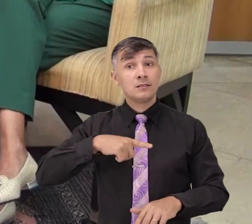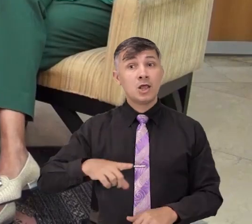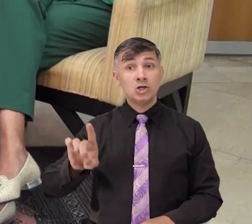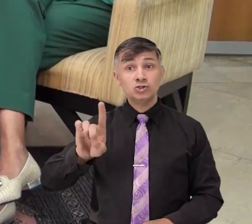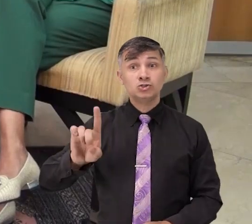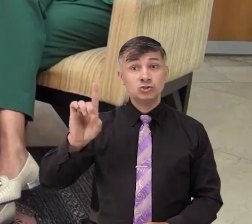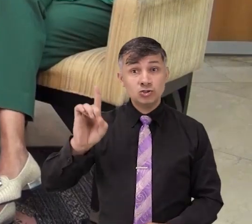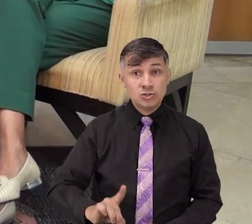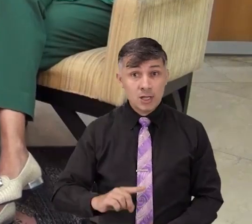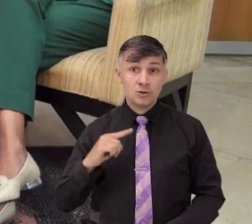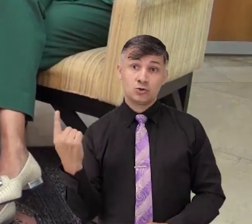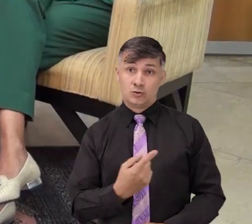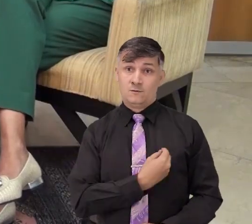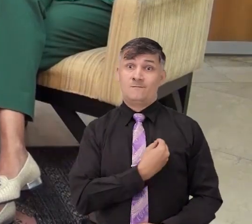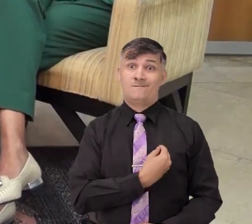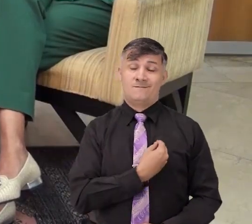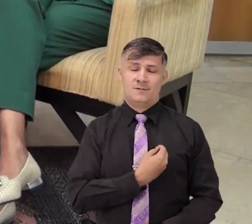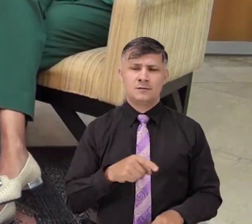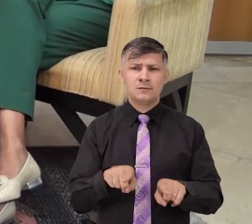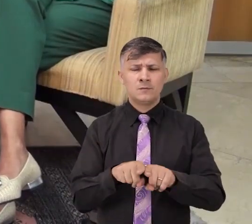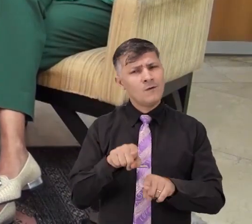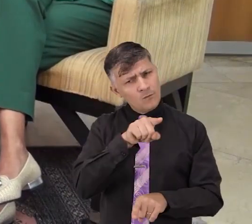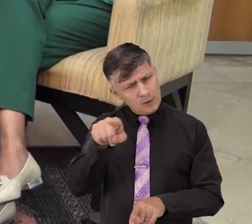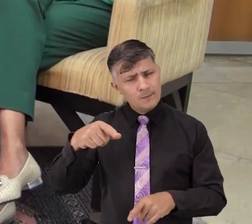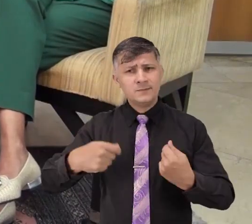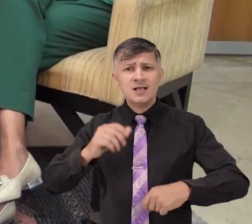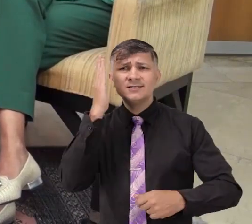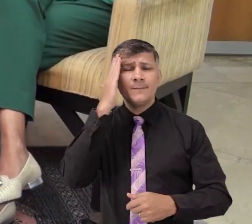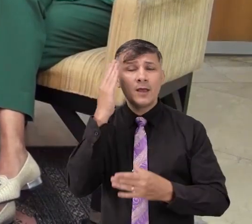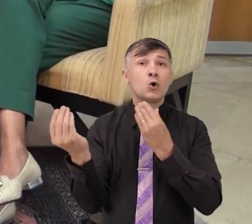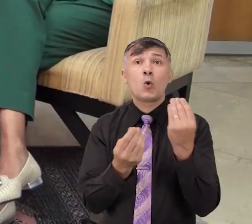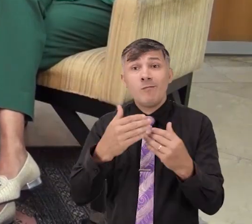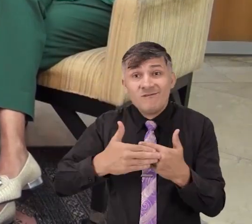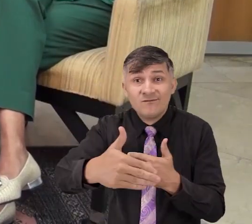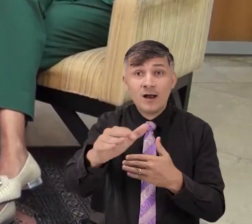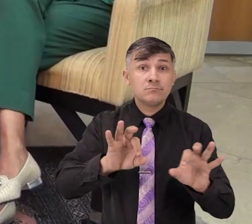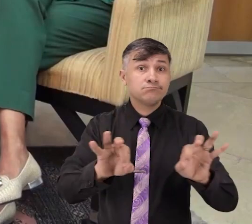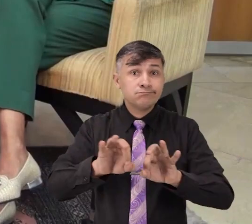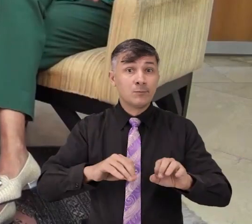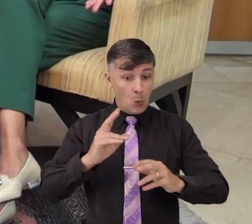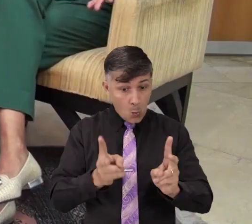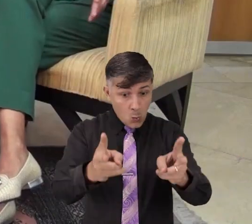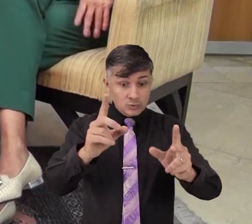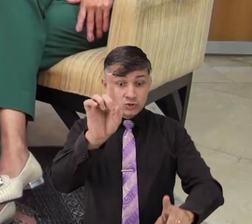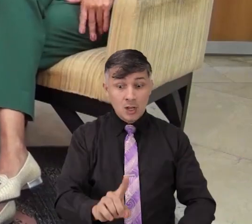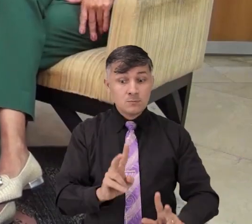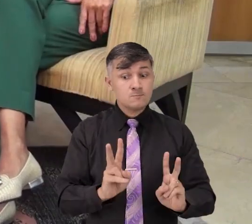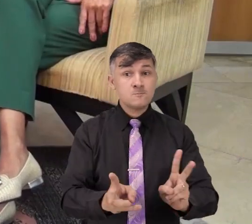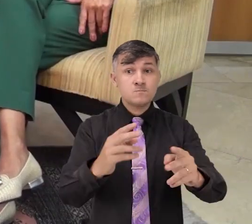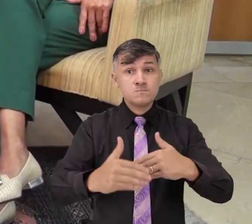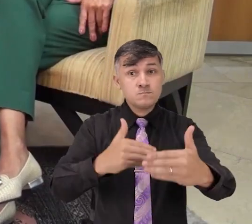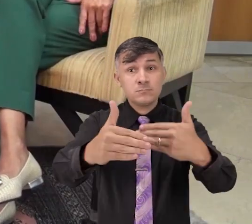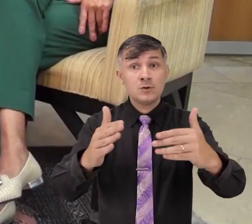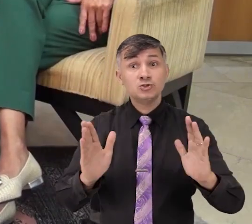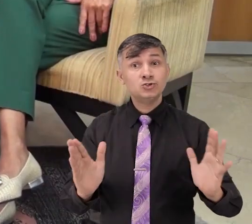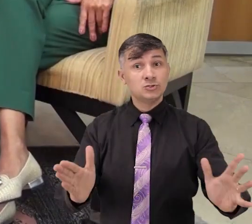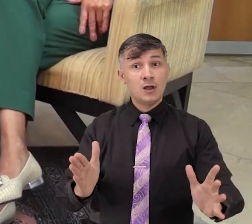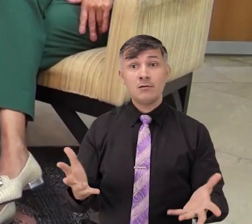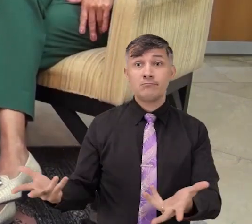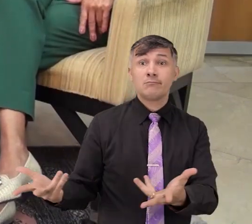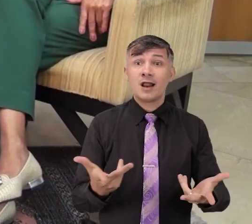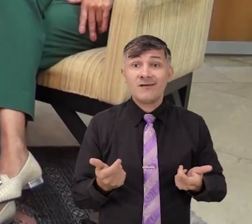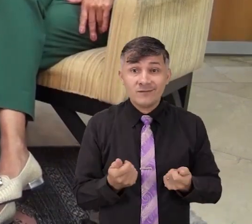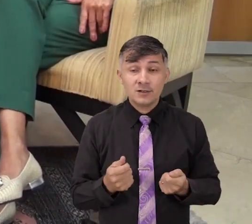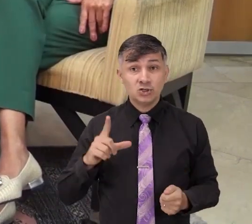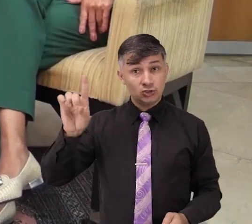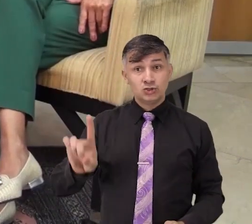que você vai dar efetividade a esses direitos. Exatamente. Você dá eficácia, né, aos direitos. Porque a advocacia é justamente isso.